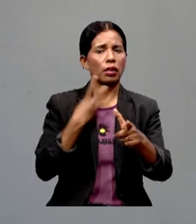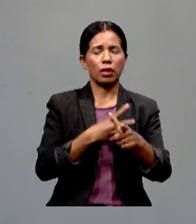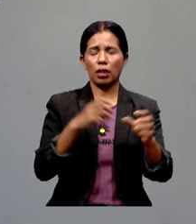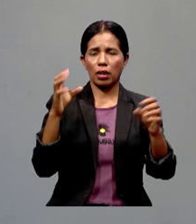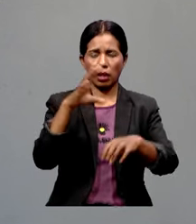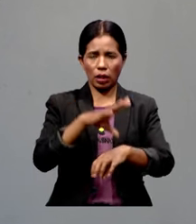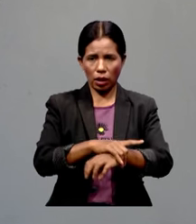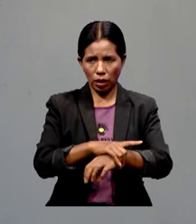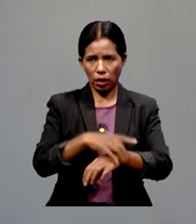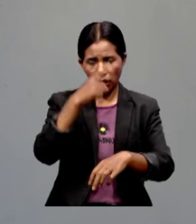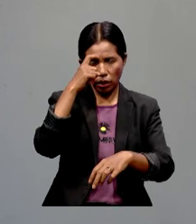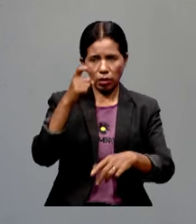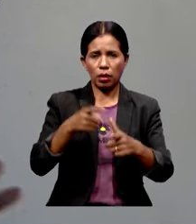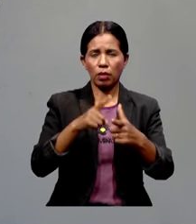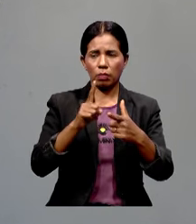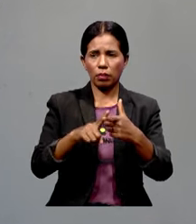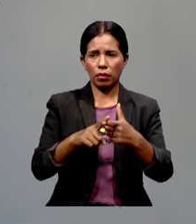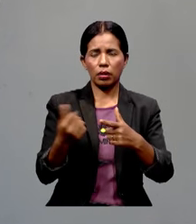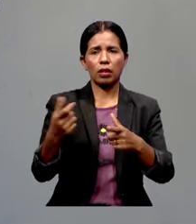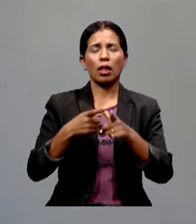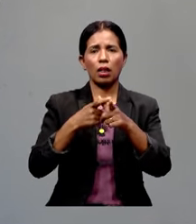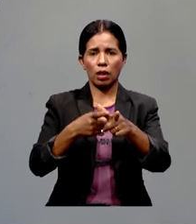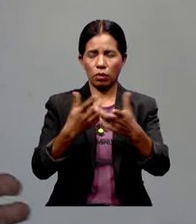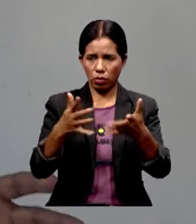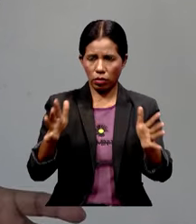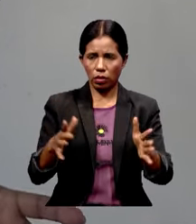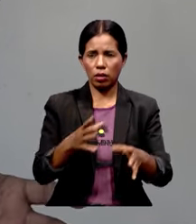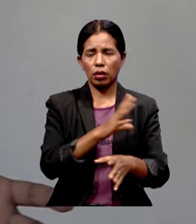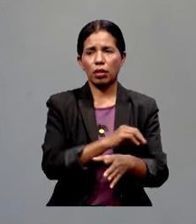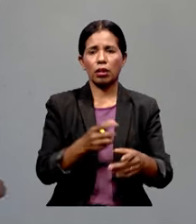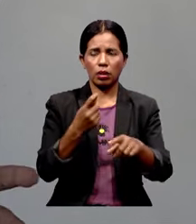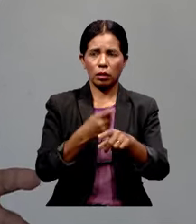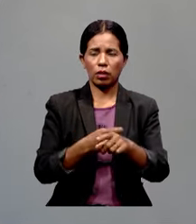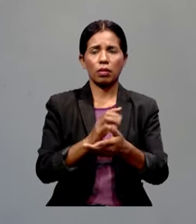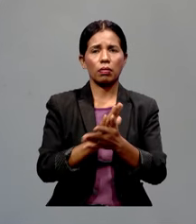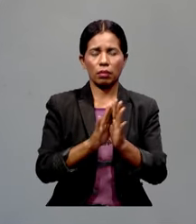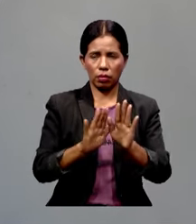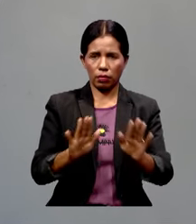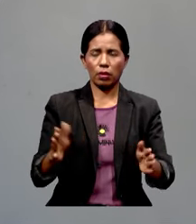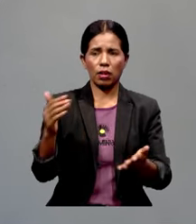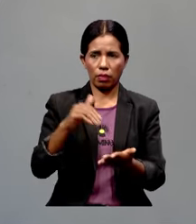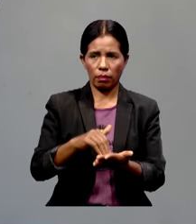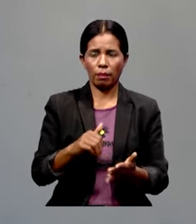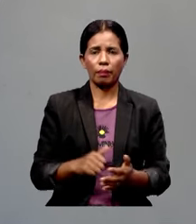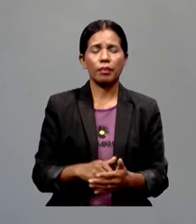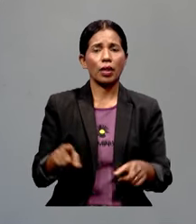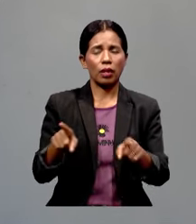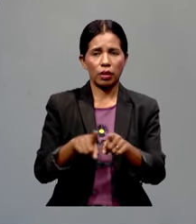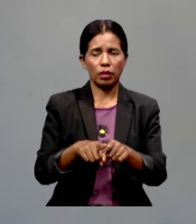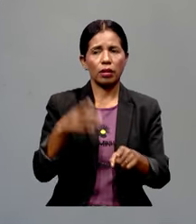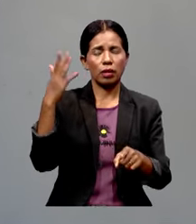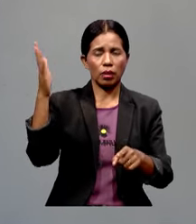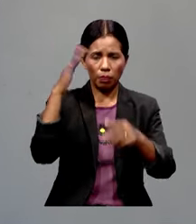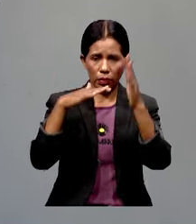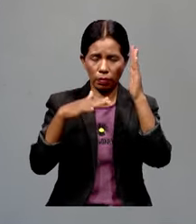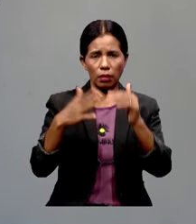captura também, depois de lança gás, Sira Halai Namkari, e situação né, começa lá a controlar o filho ali. A nessa moça, e a